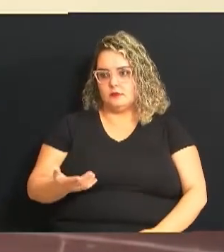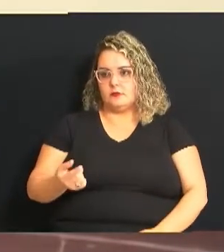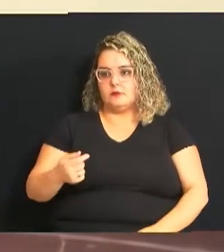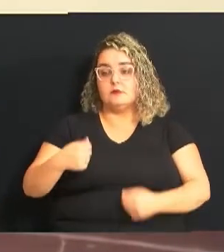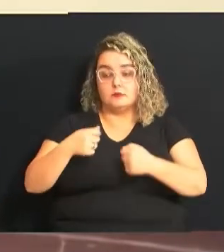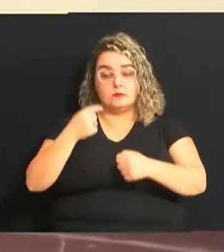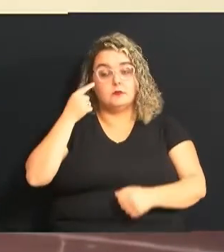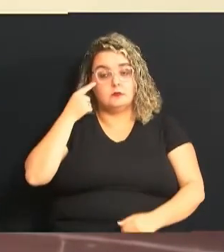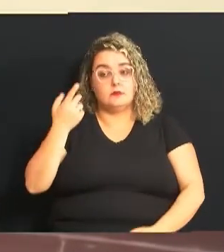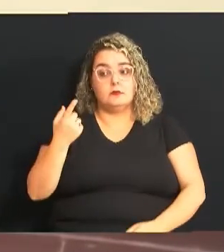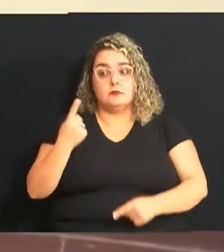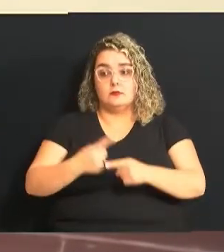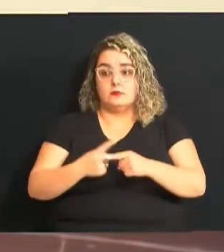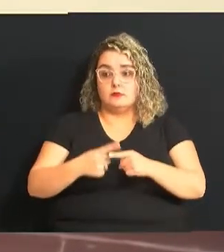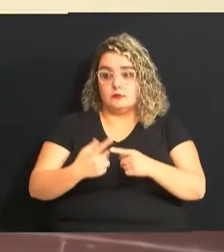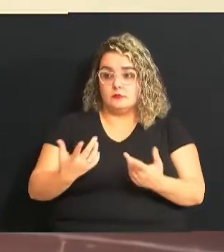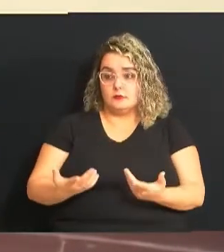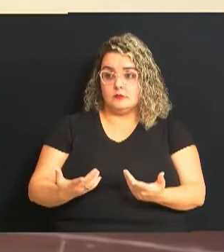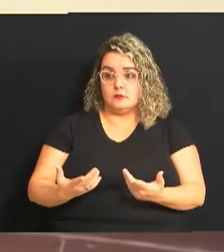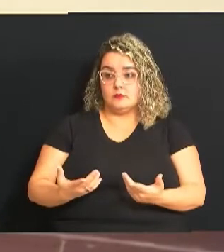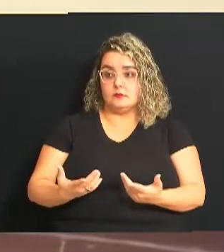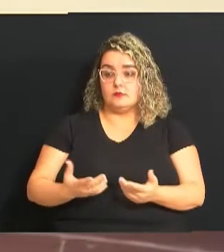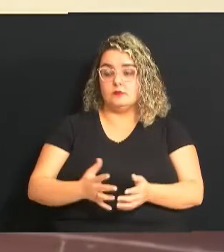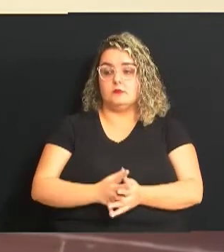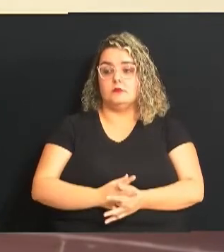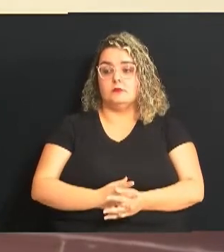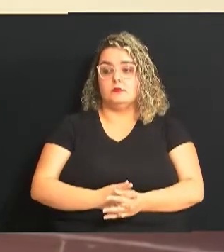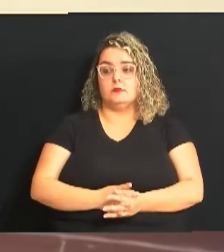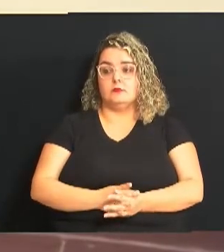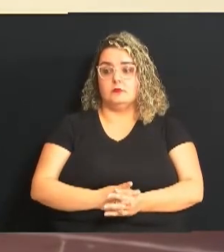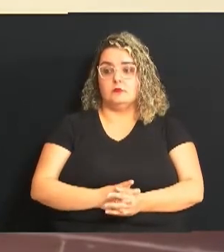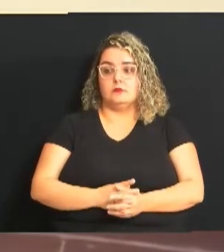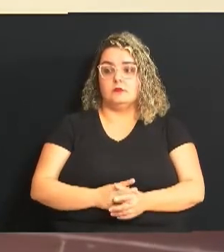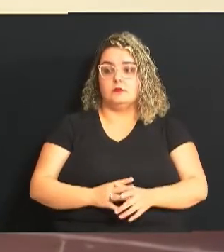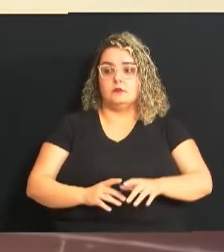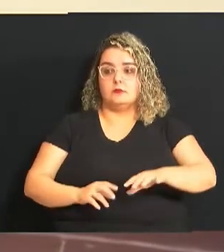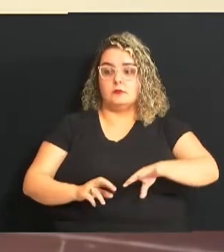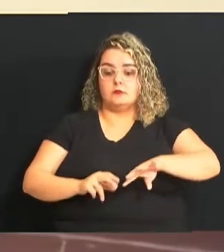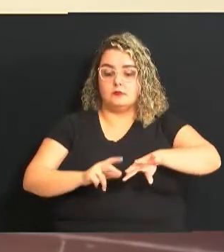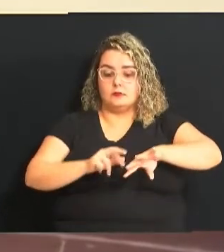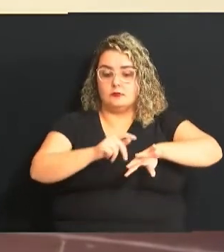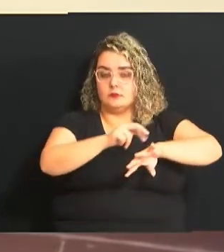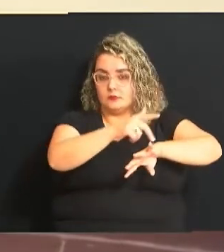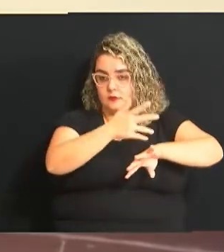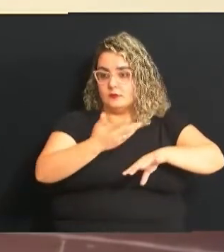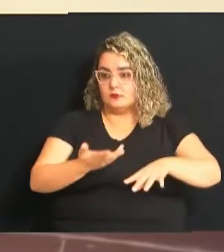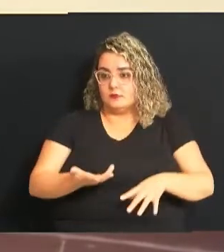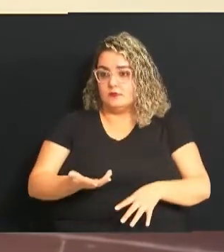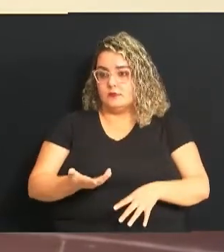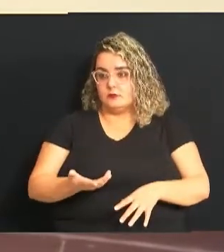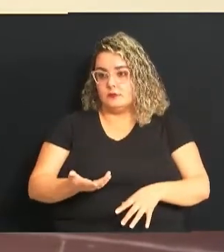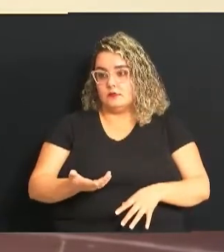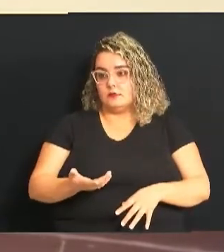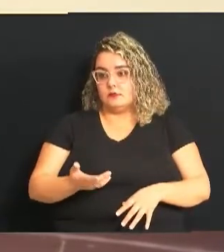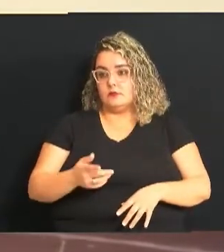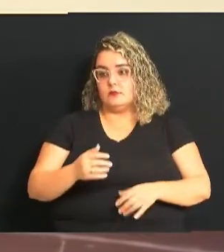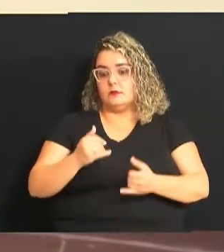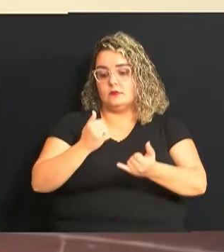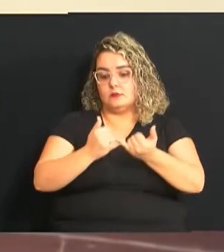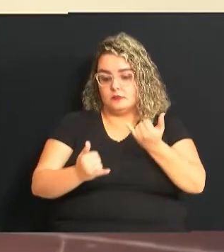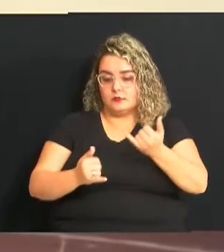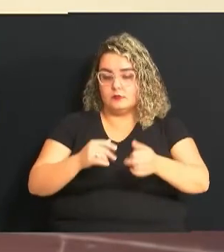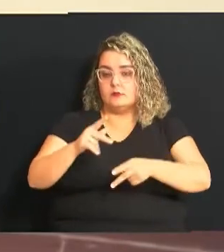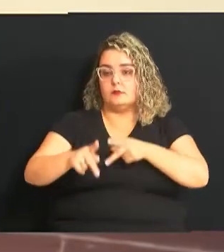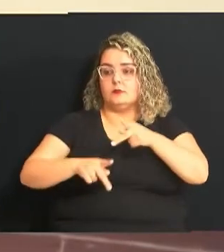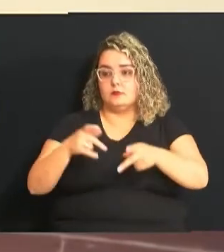pensar, porque realmente a presença de escada para uma parcela da